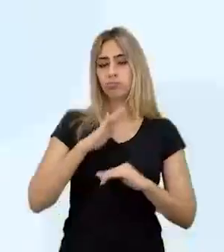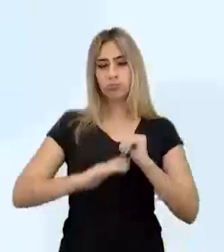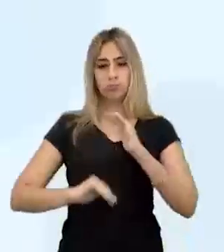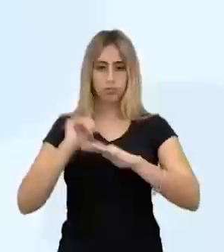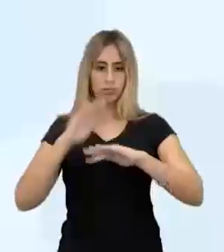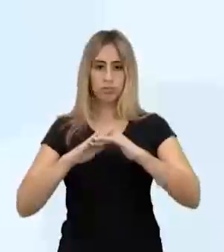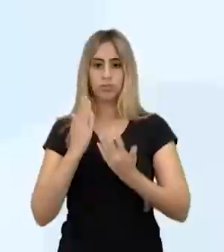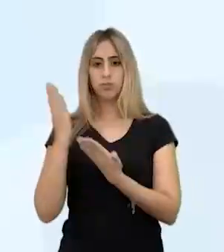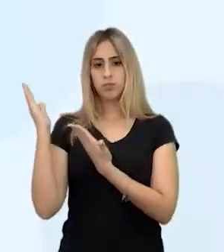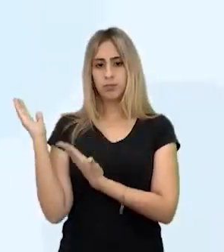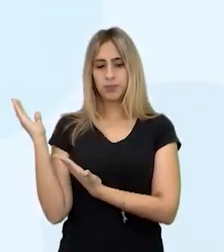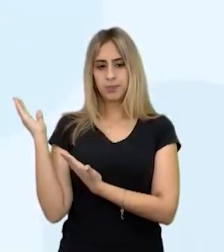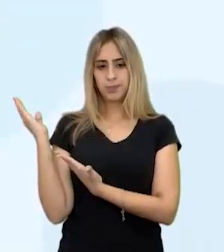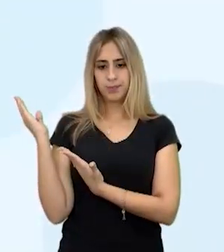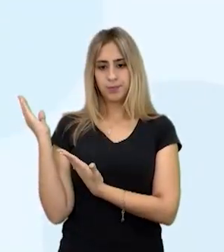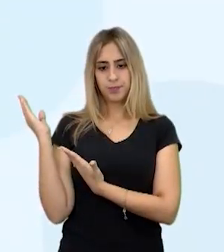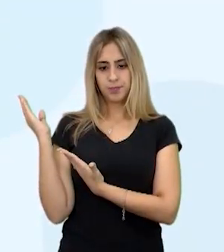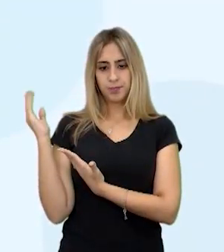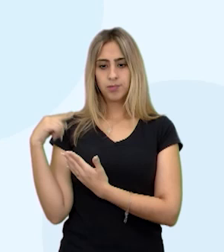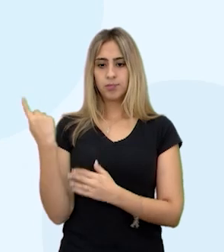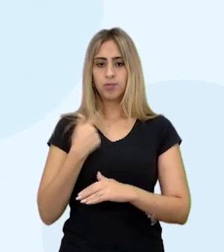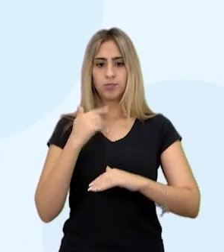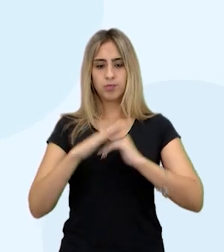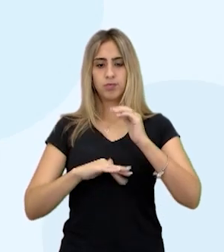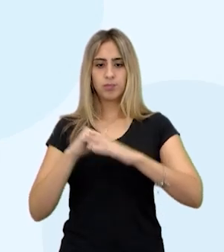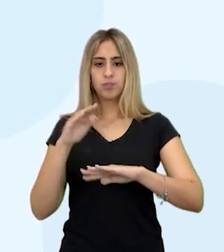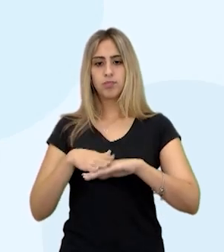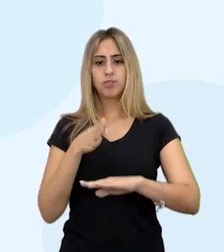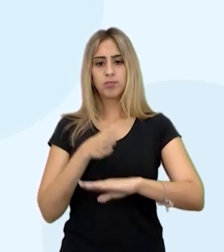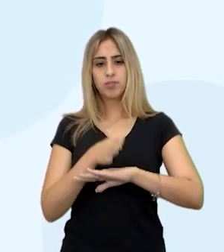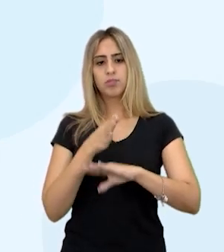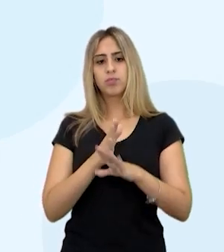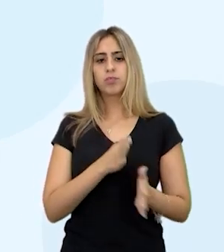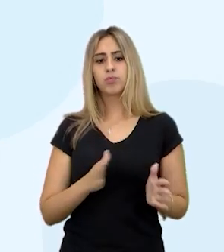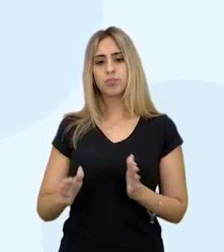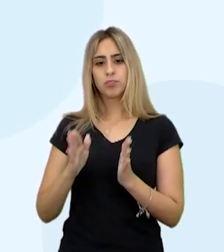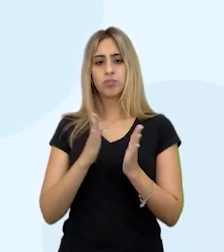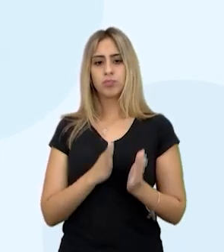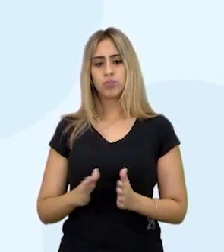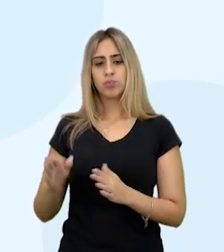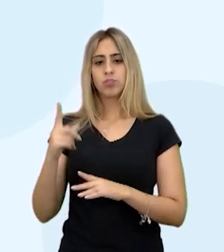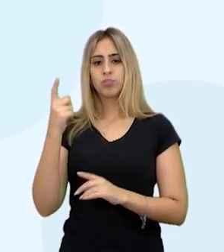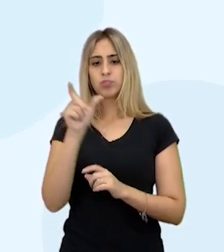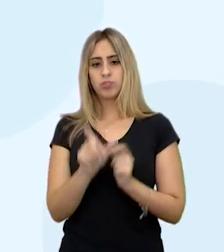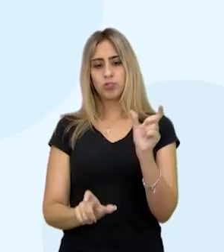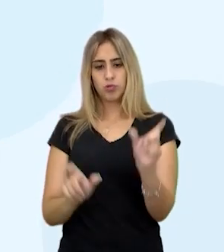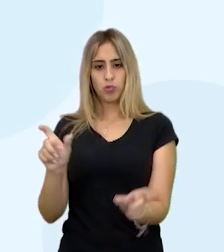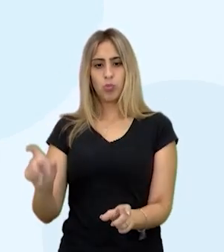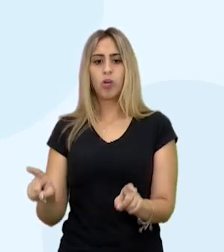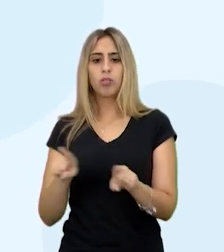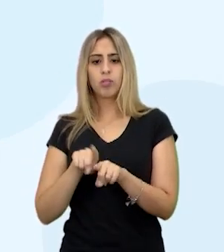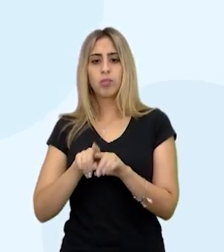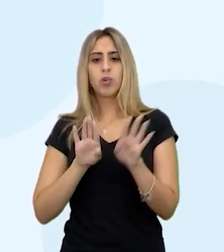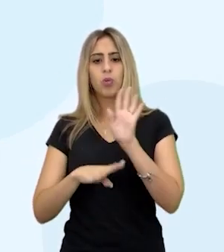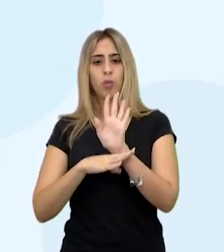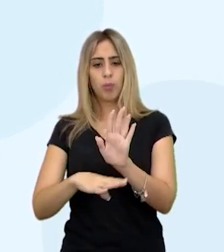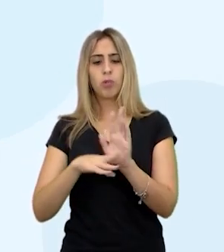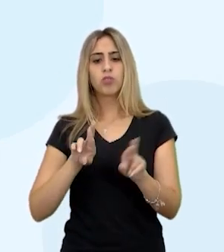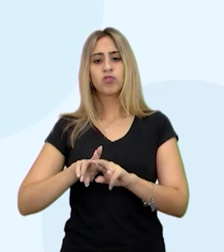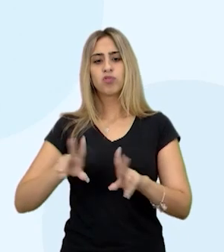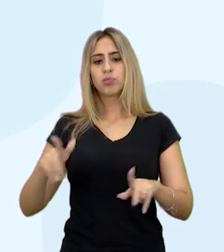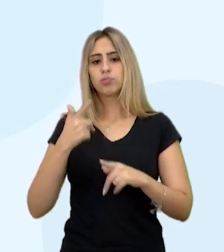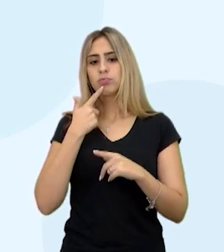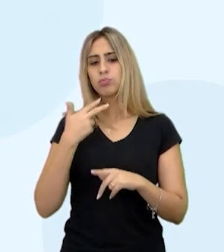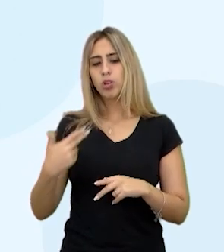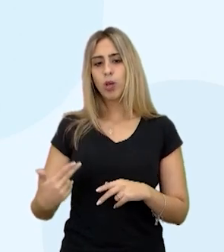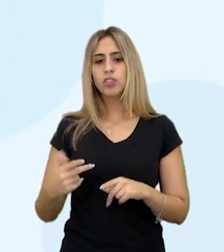na tela para vocês. Sim. Então, a nossa habilidade de hoje é participar de processos de produção individual e colaborativa em diferentes linguagens